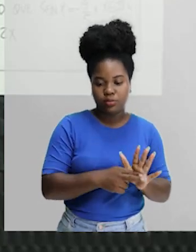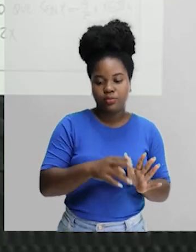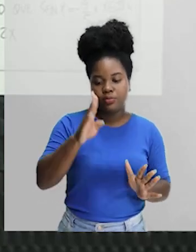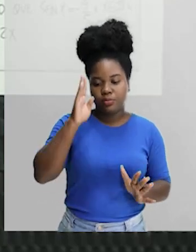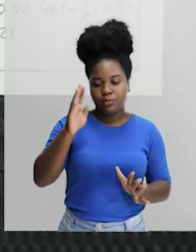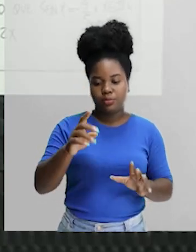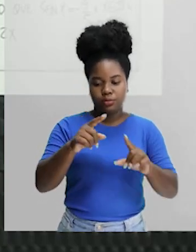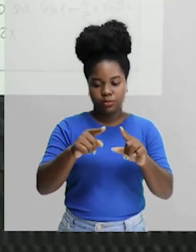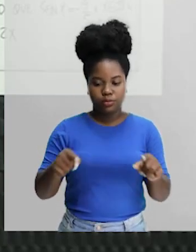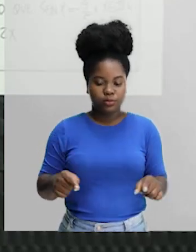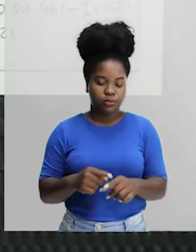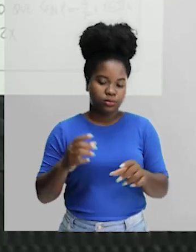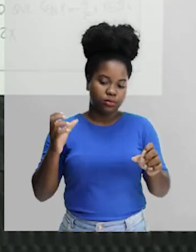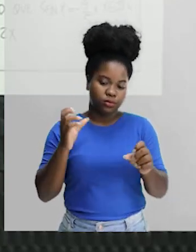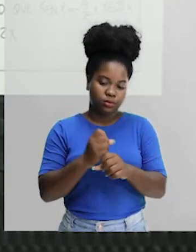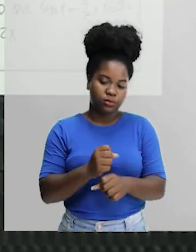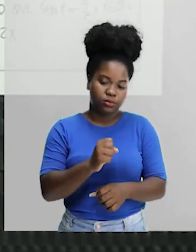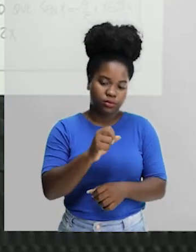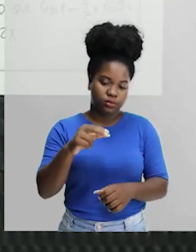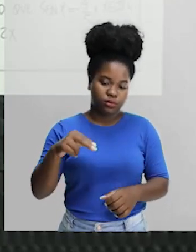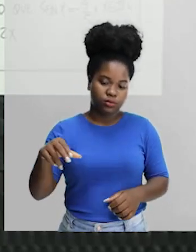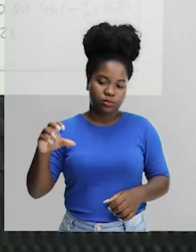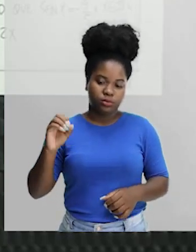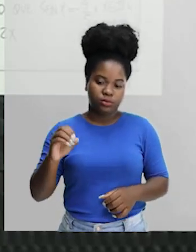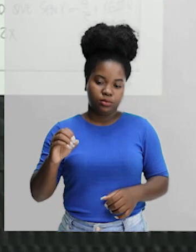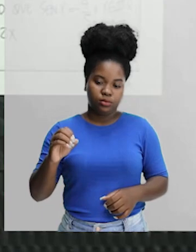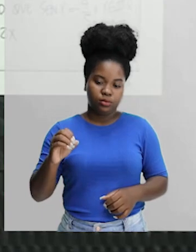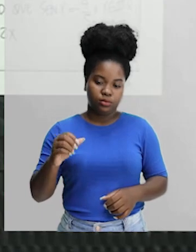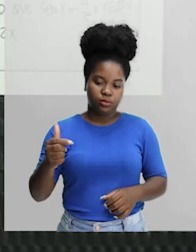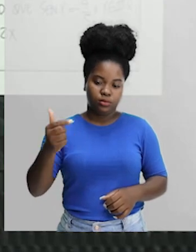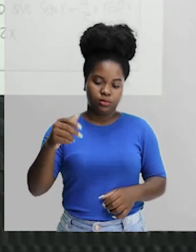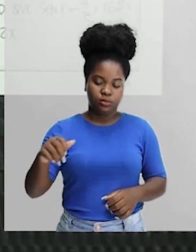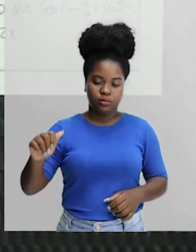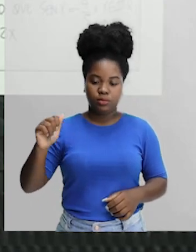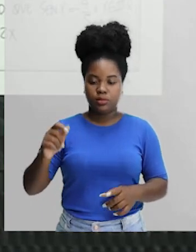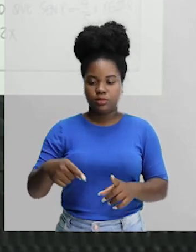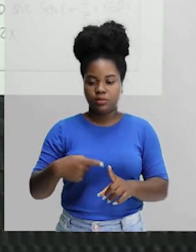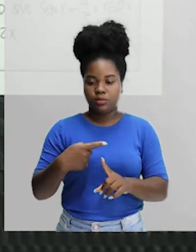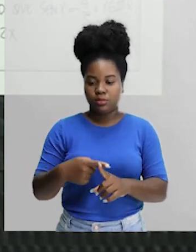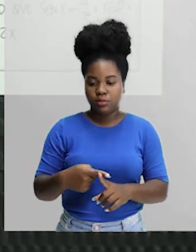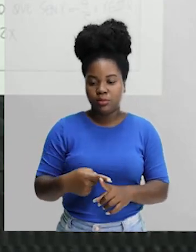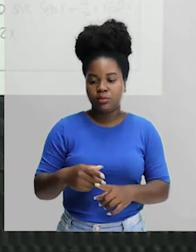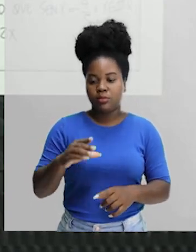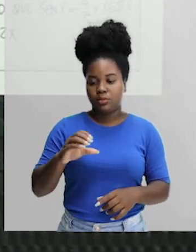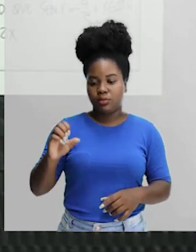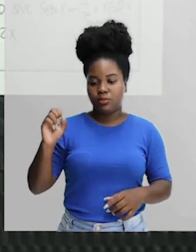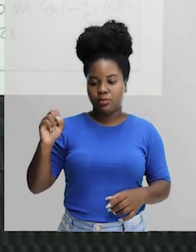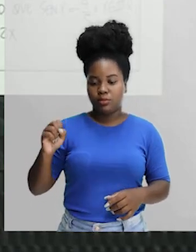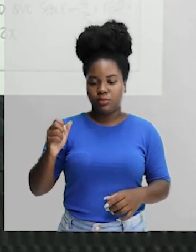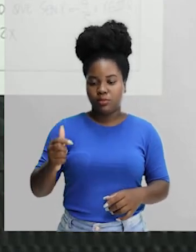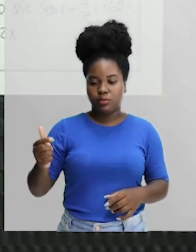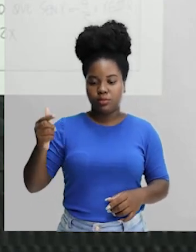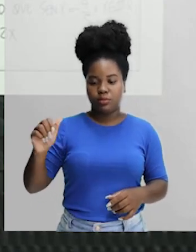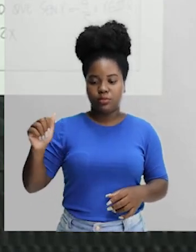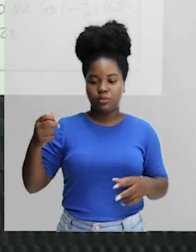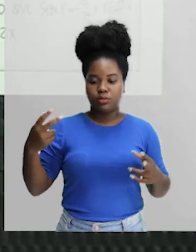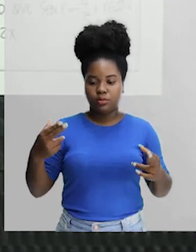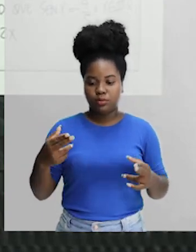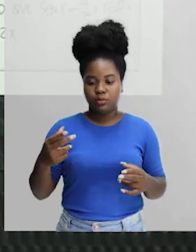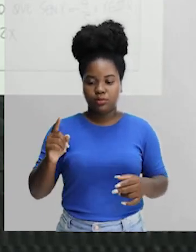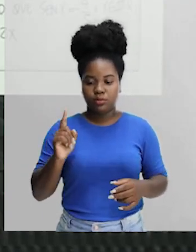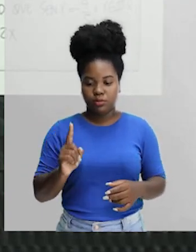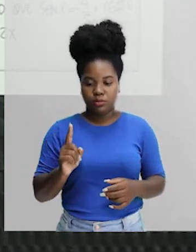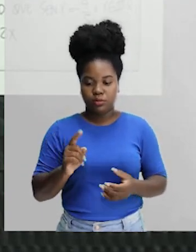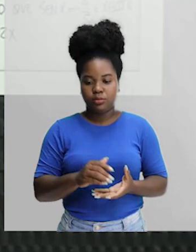da trigonometria, seno ao quadrado de A mais cosseno ao quadrado de A é igual a 1. Ó.